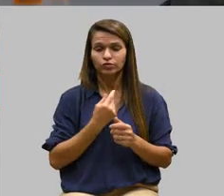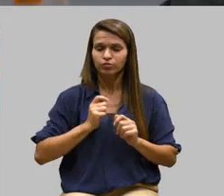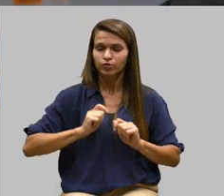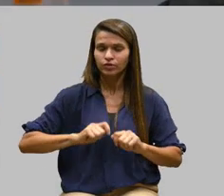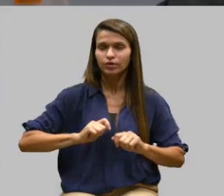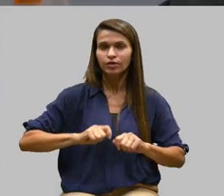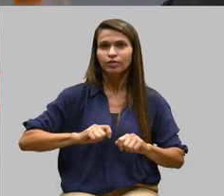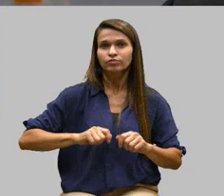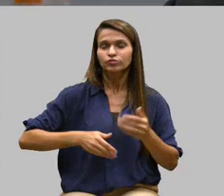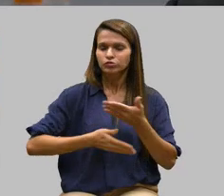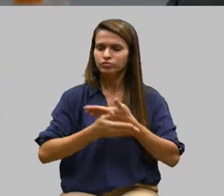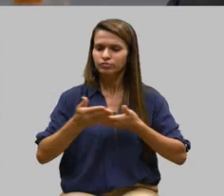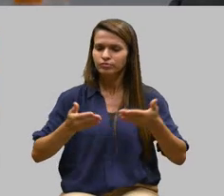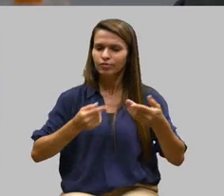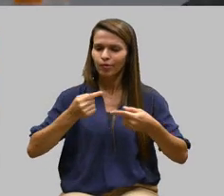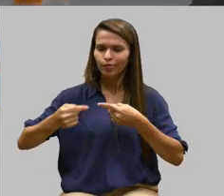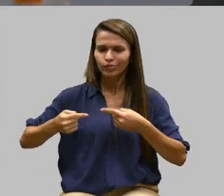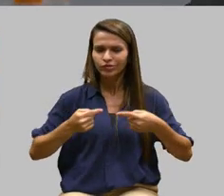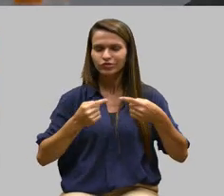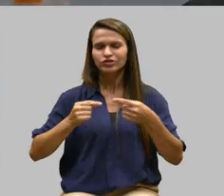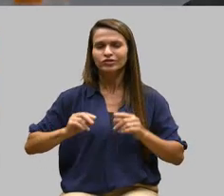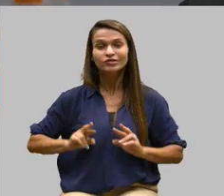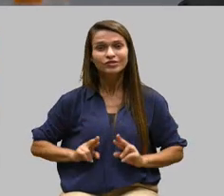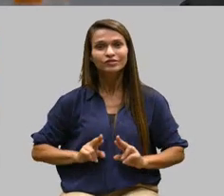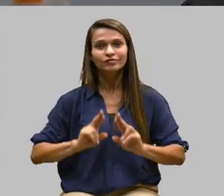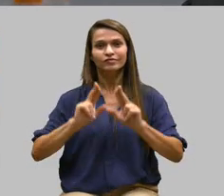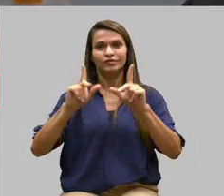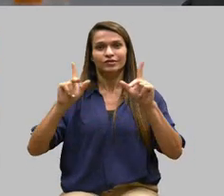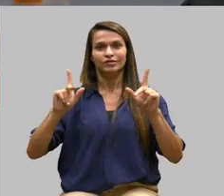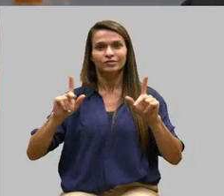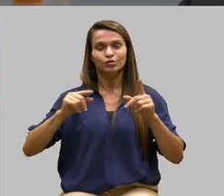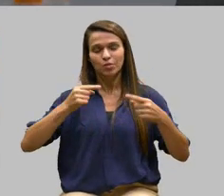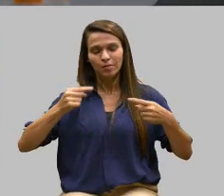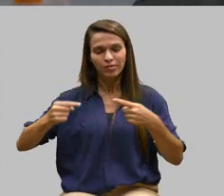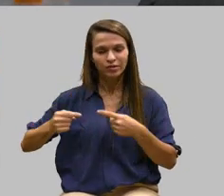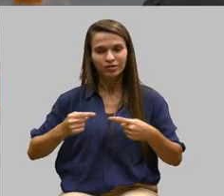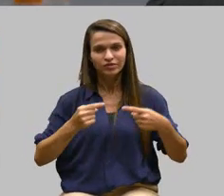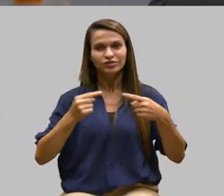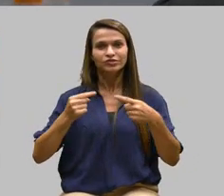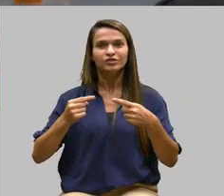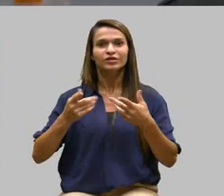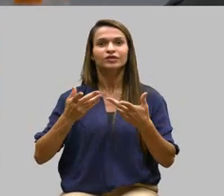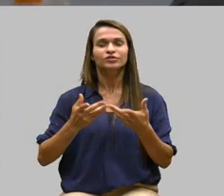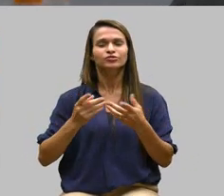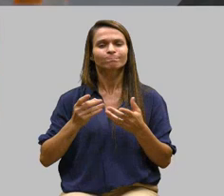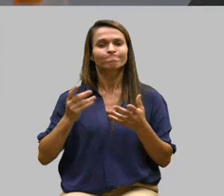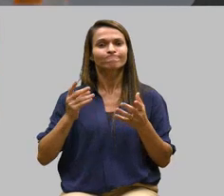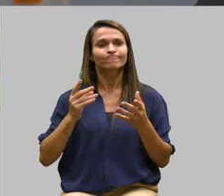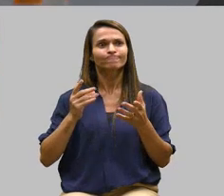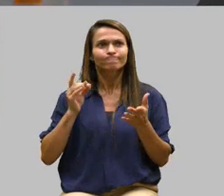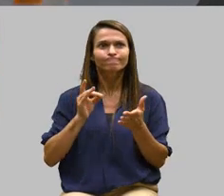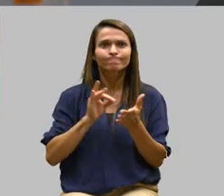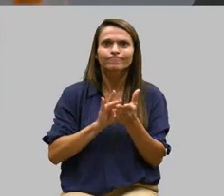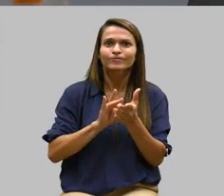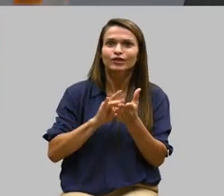fazer uma política diferenciada fazer uma política verdadeiramente inclusão porque